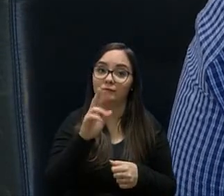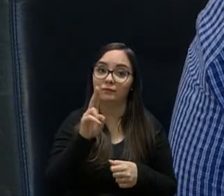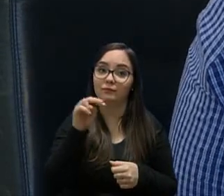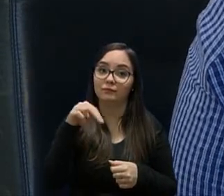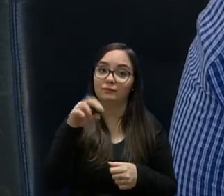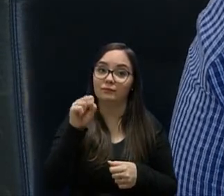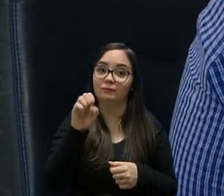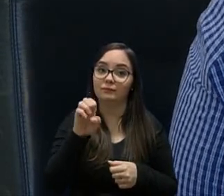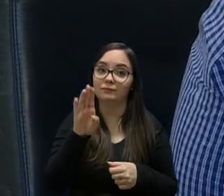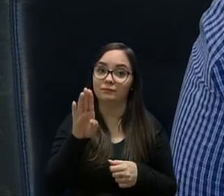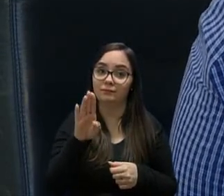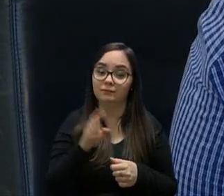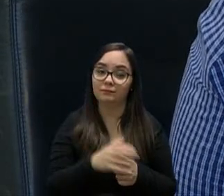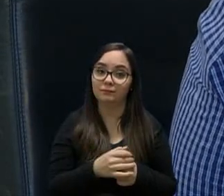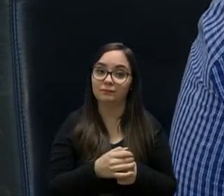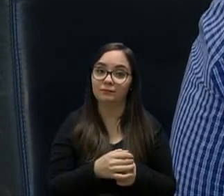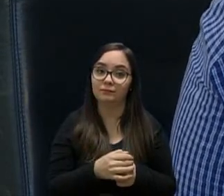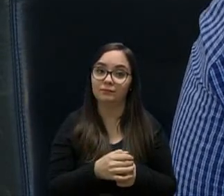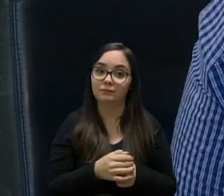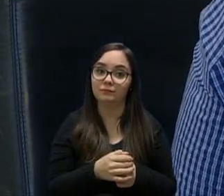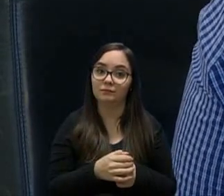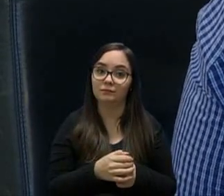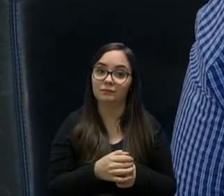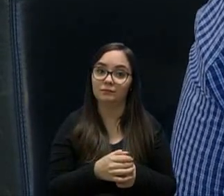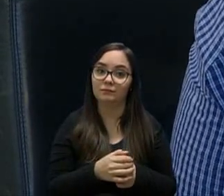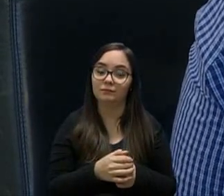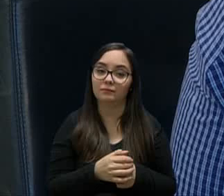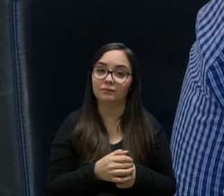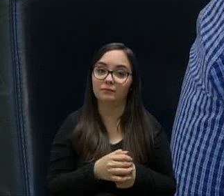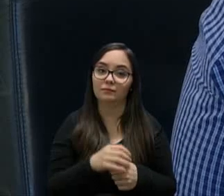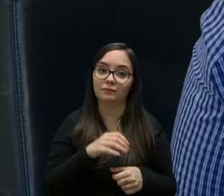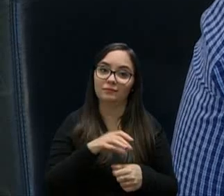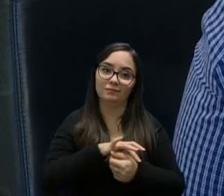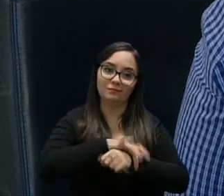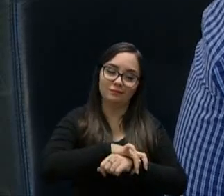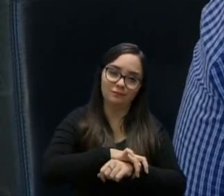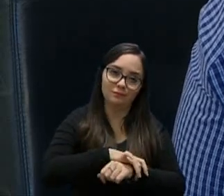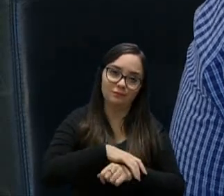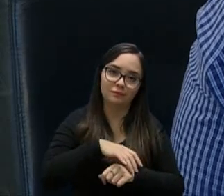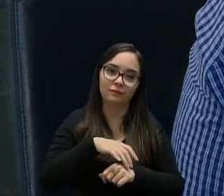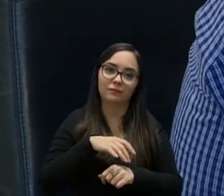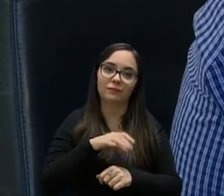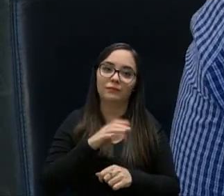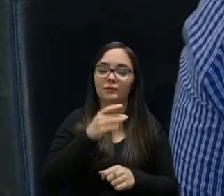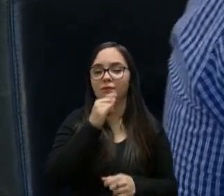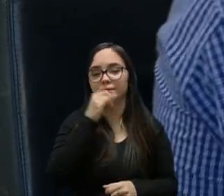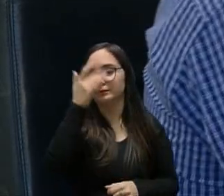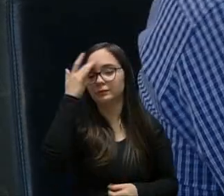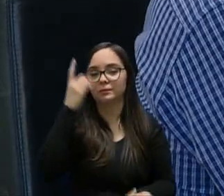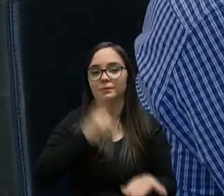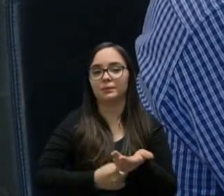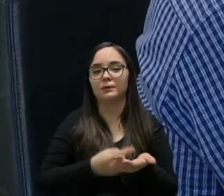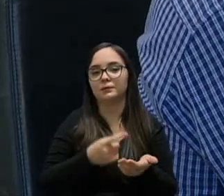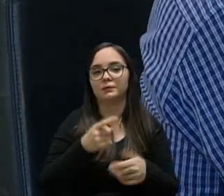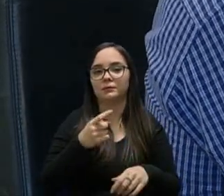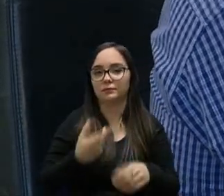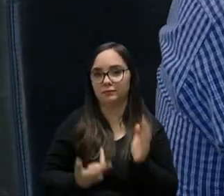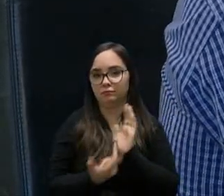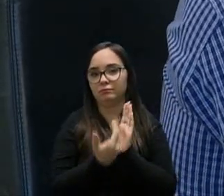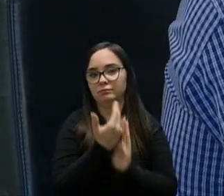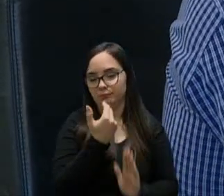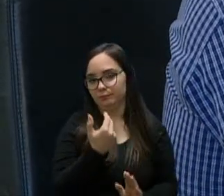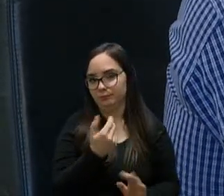serve o segurado ou segurada vão fazer a qualquer pessoa marca uma cirurgia aí